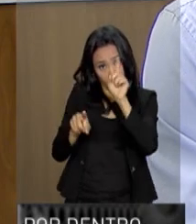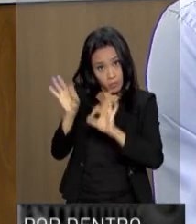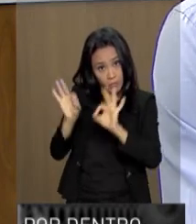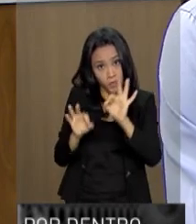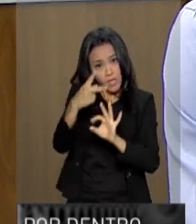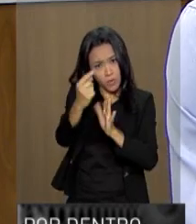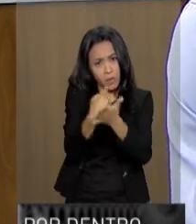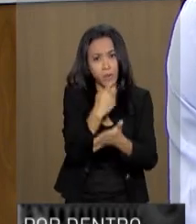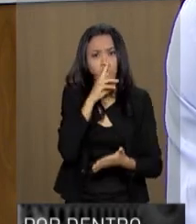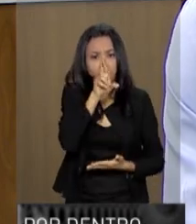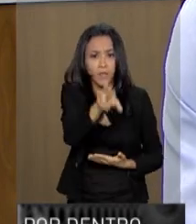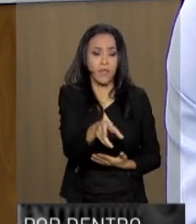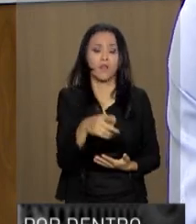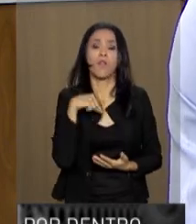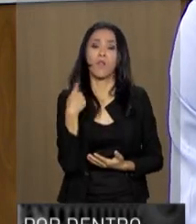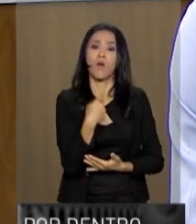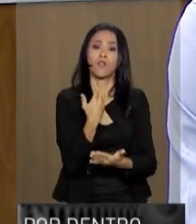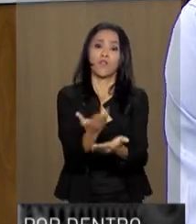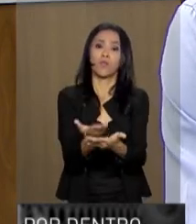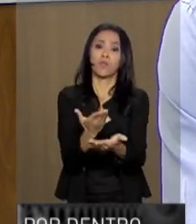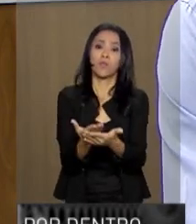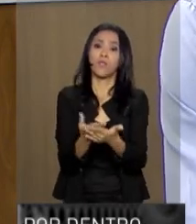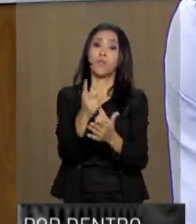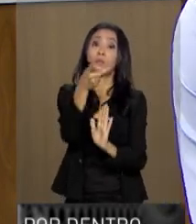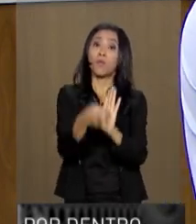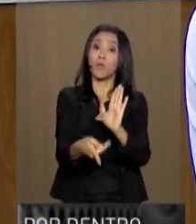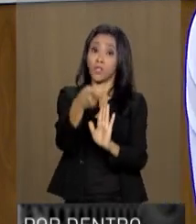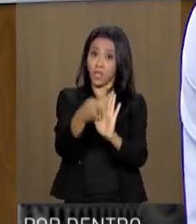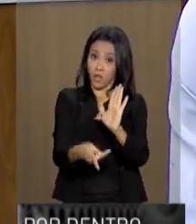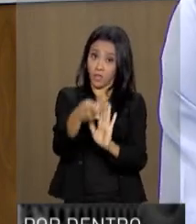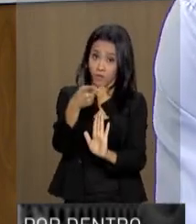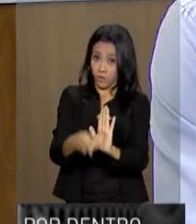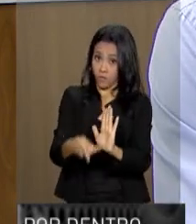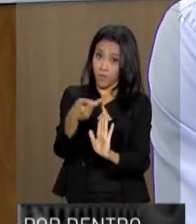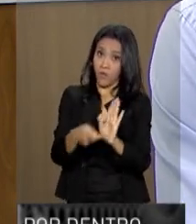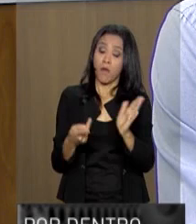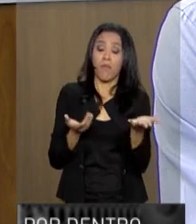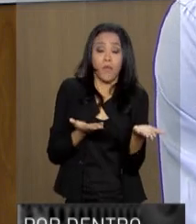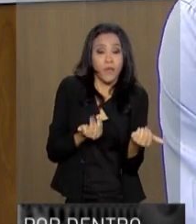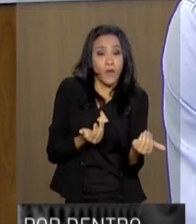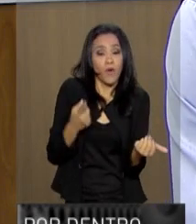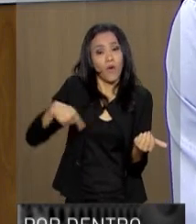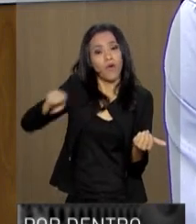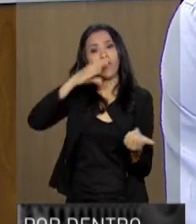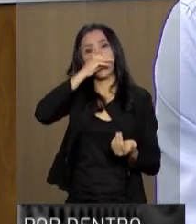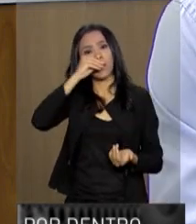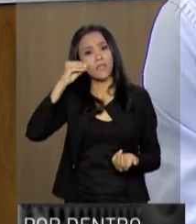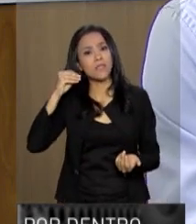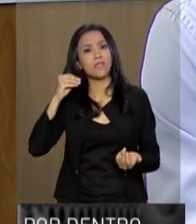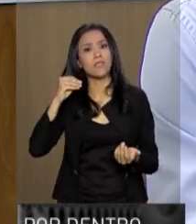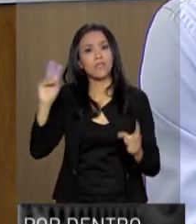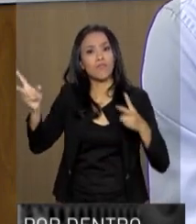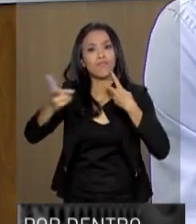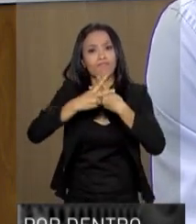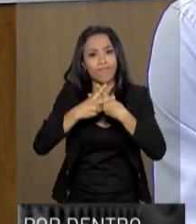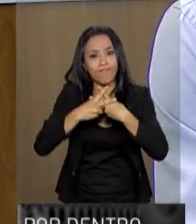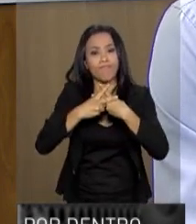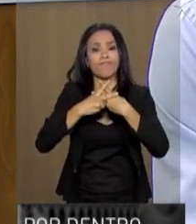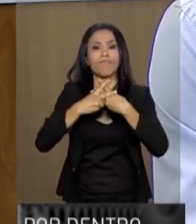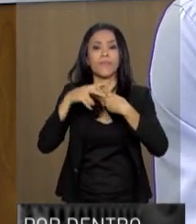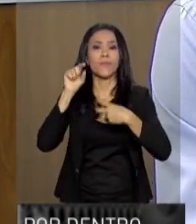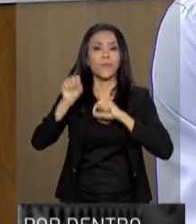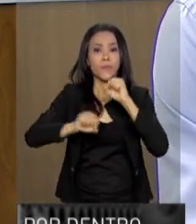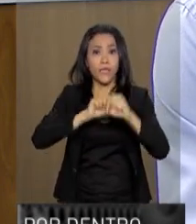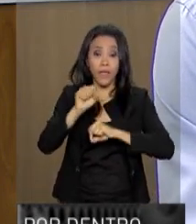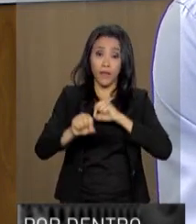nós estamos estudando um projeto para jovens e adolescentes encarcerados buscando com